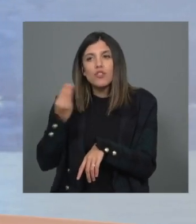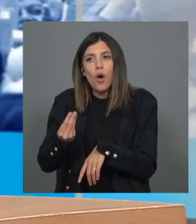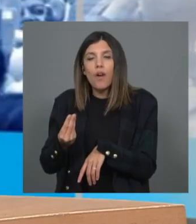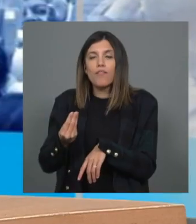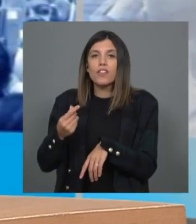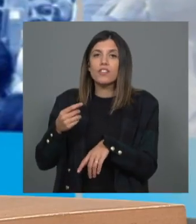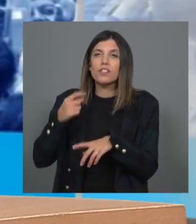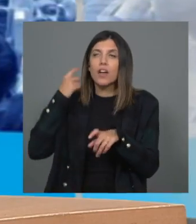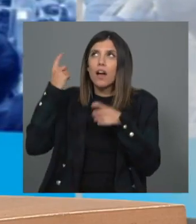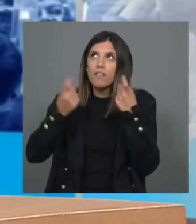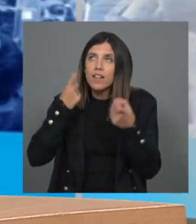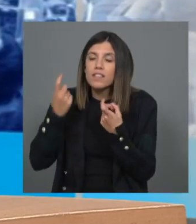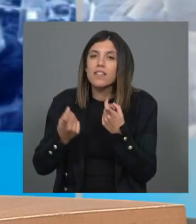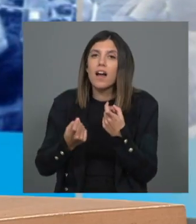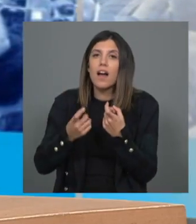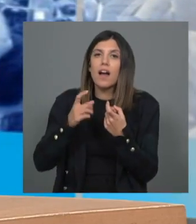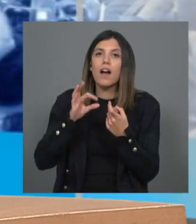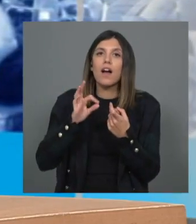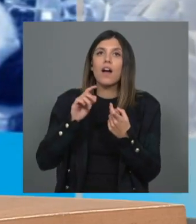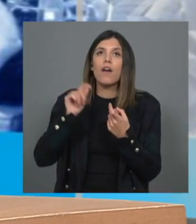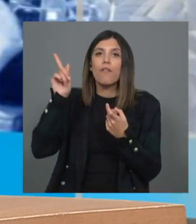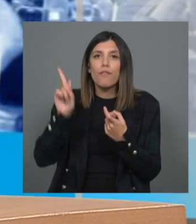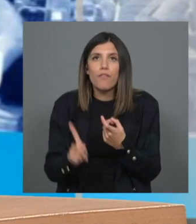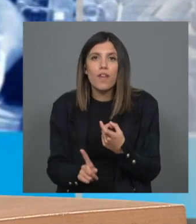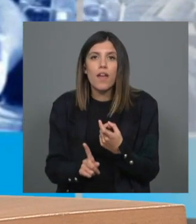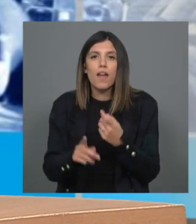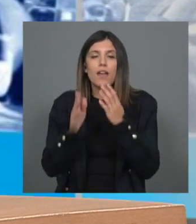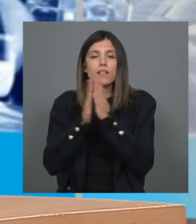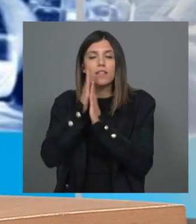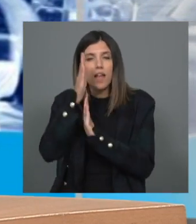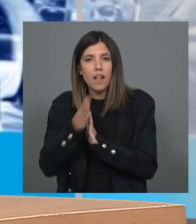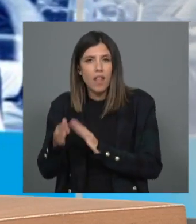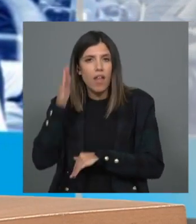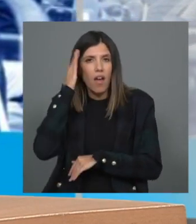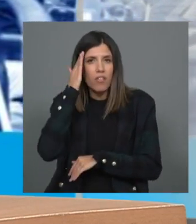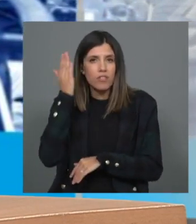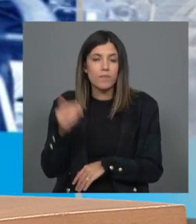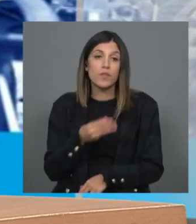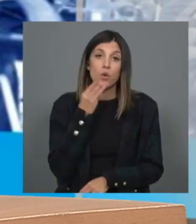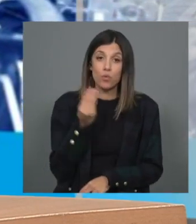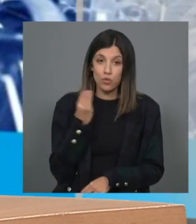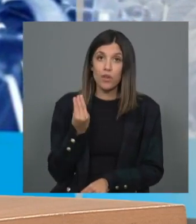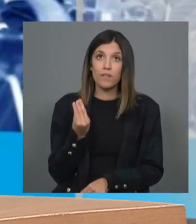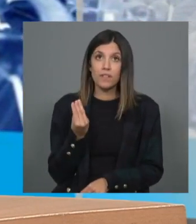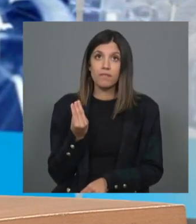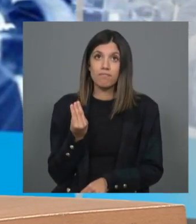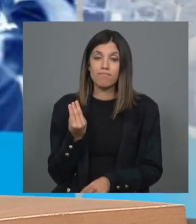Os jovens, independentemente das circunstâncias e da geração em que nos encontramos, são todos